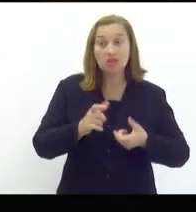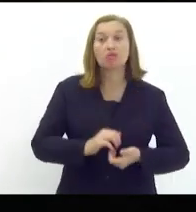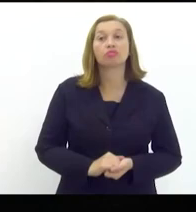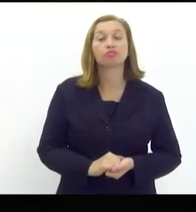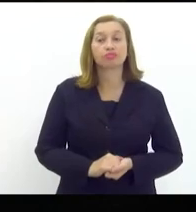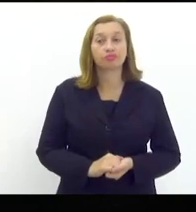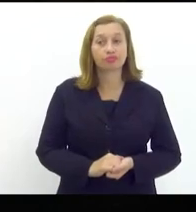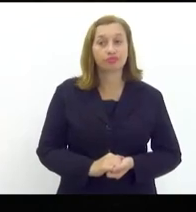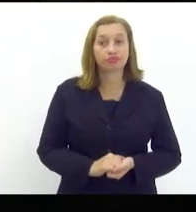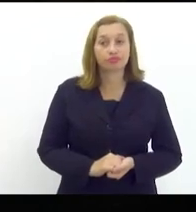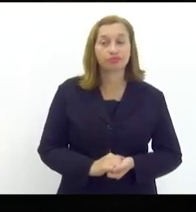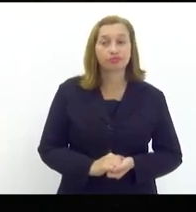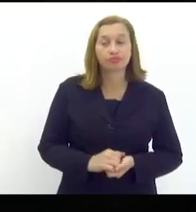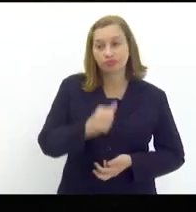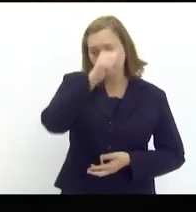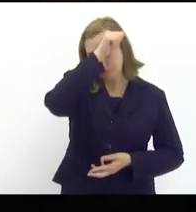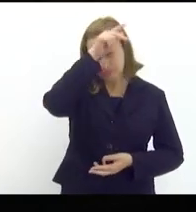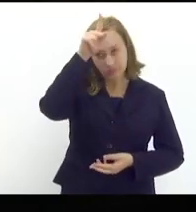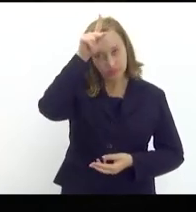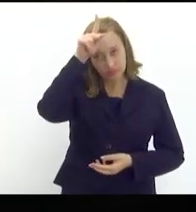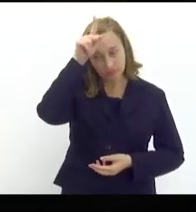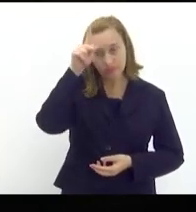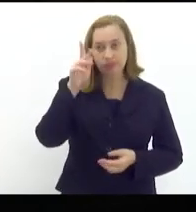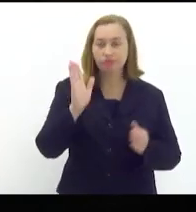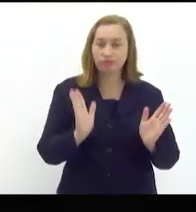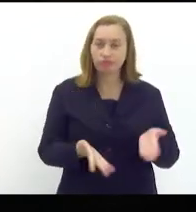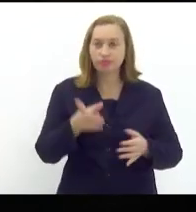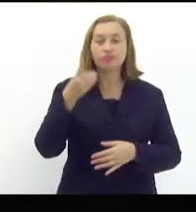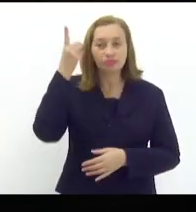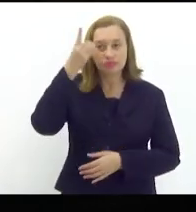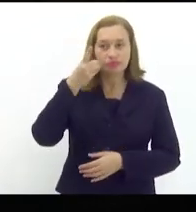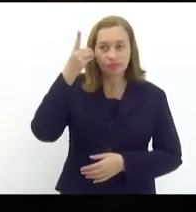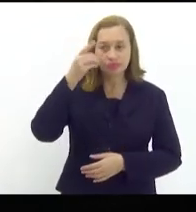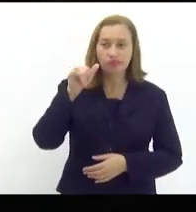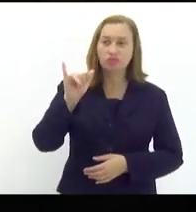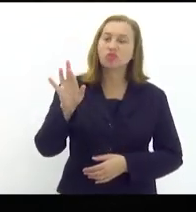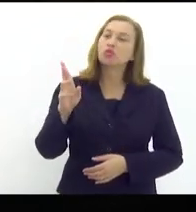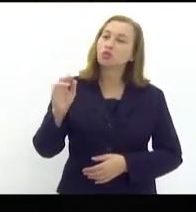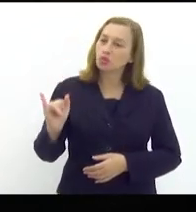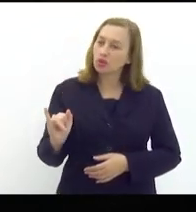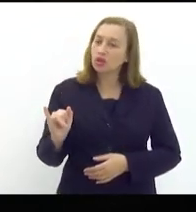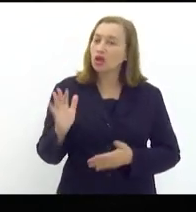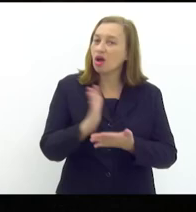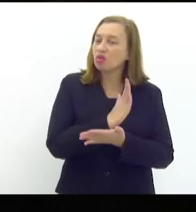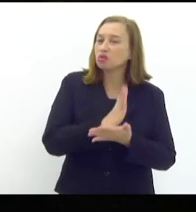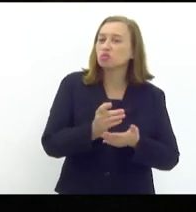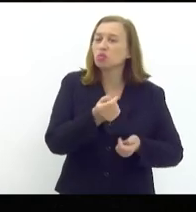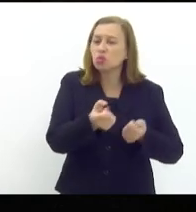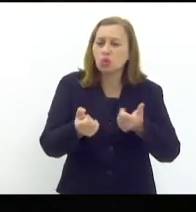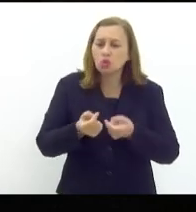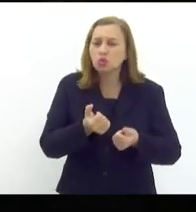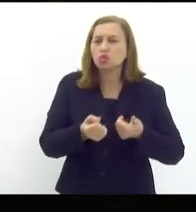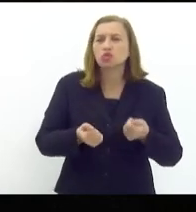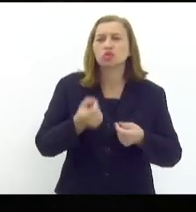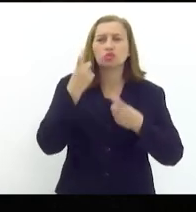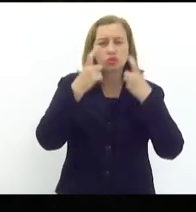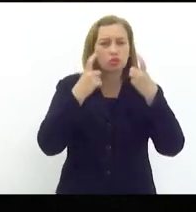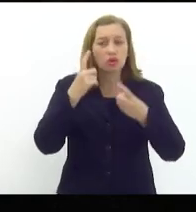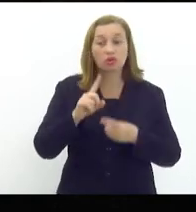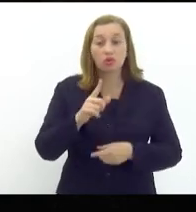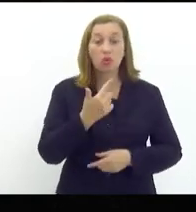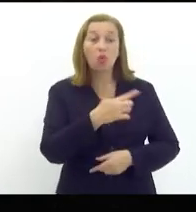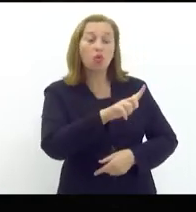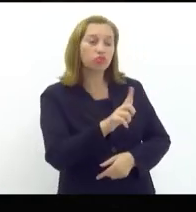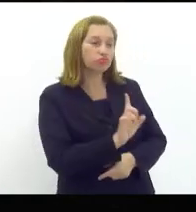porque os prefeitos atuais Deputado Yuri alguns poucos estão preocupados outros